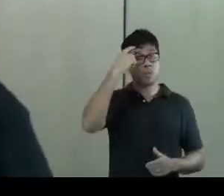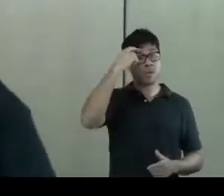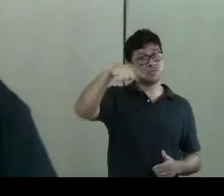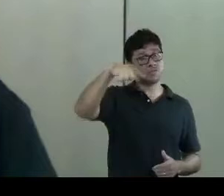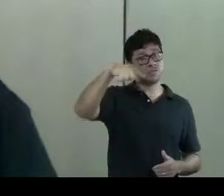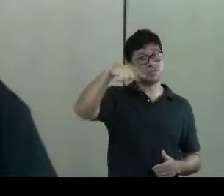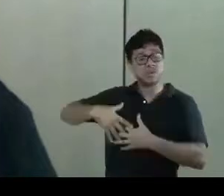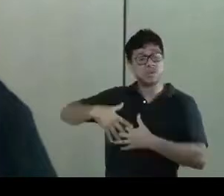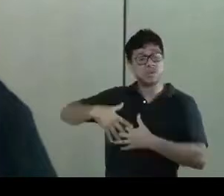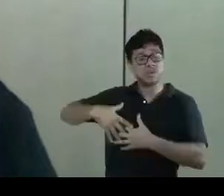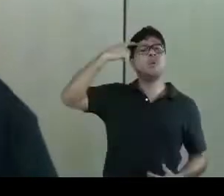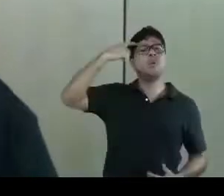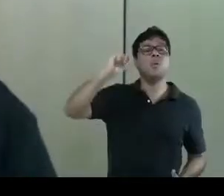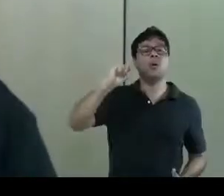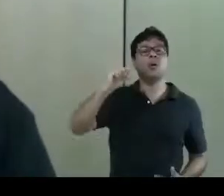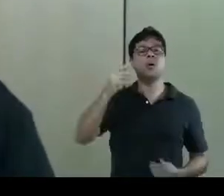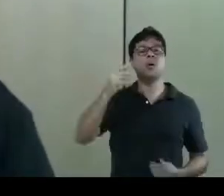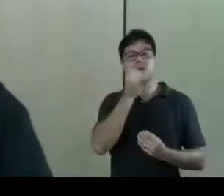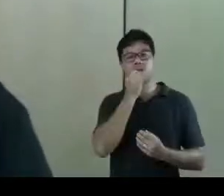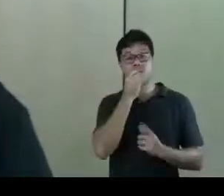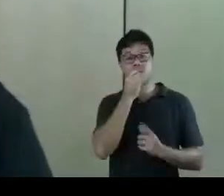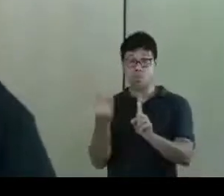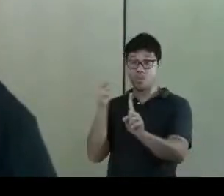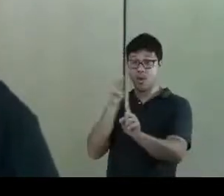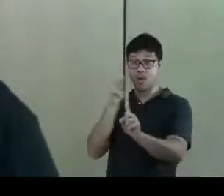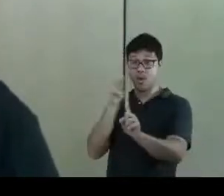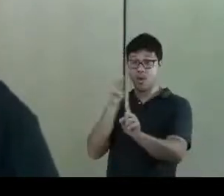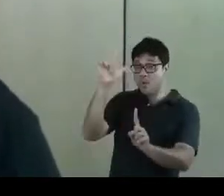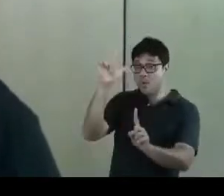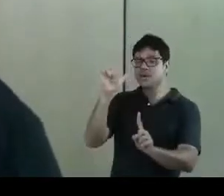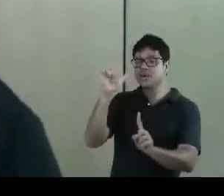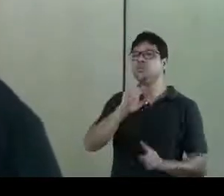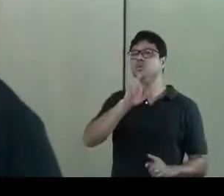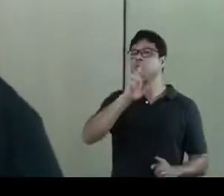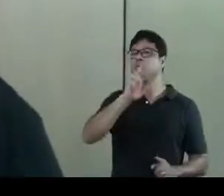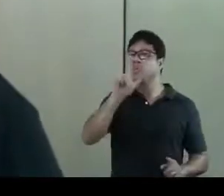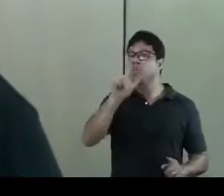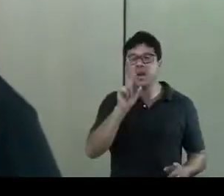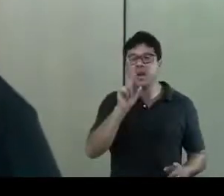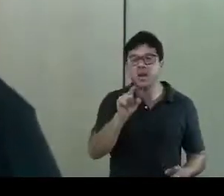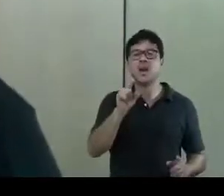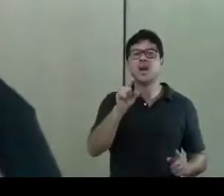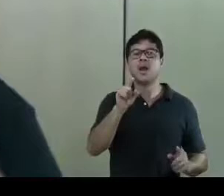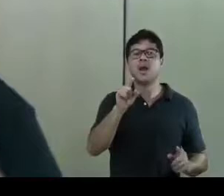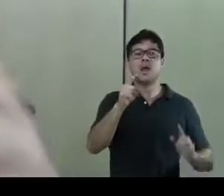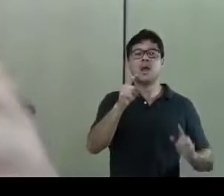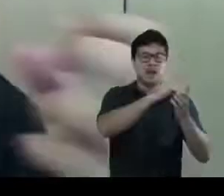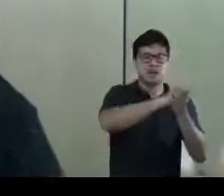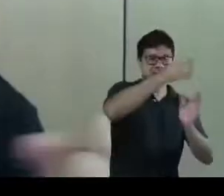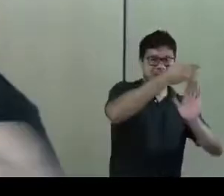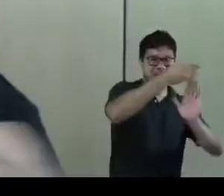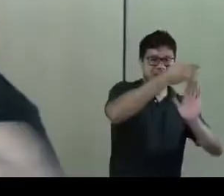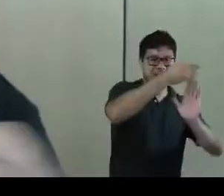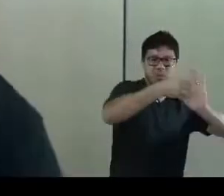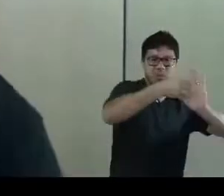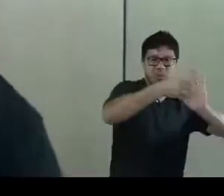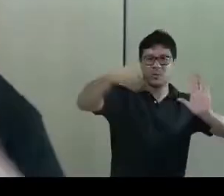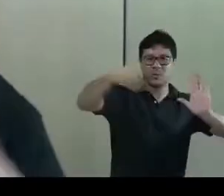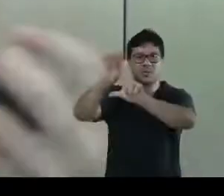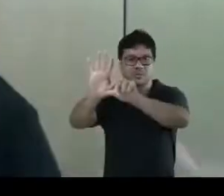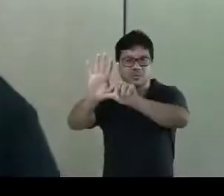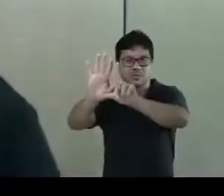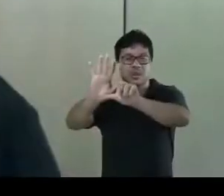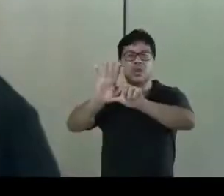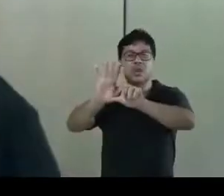vocês também a pensarem um pouco sobre uma outra perspectiva, que não é tanto de descorporificação, não é tanto